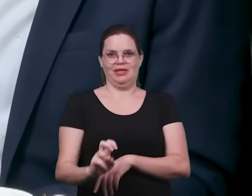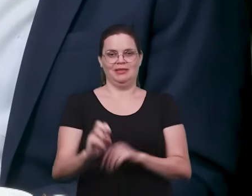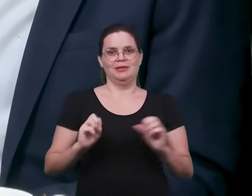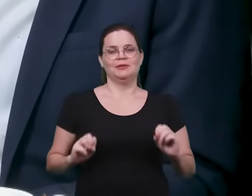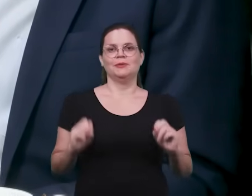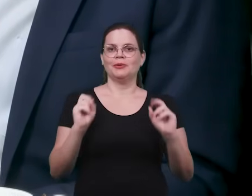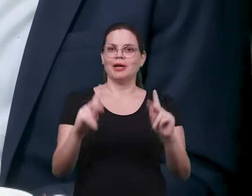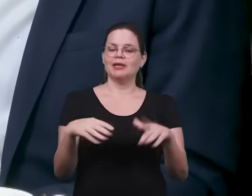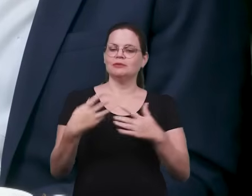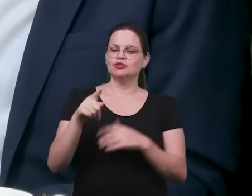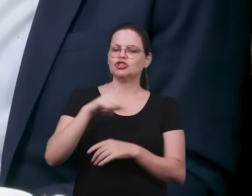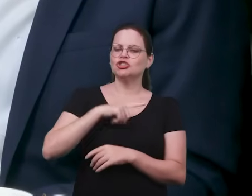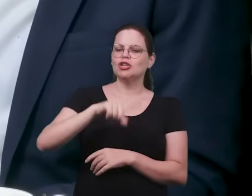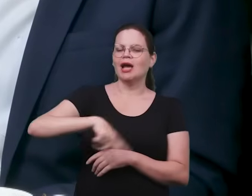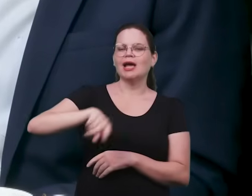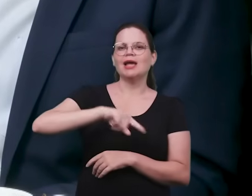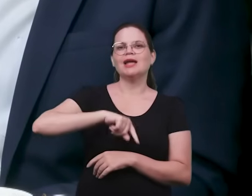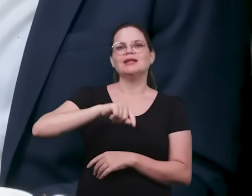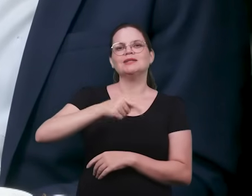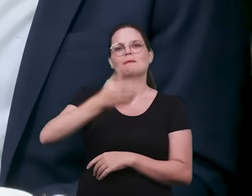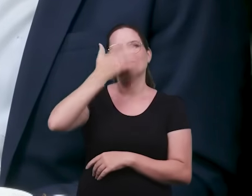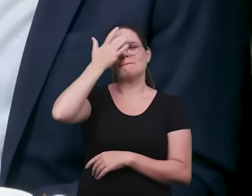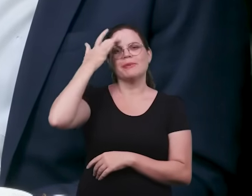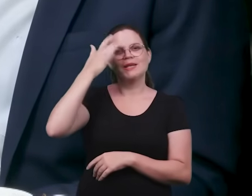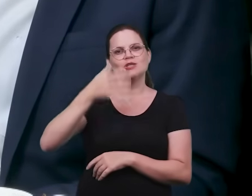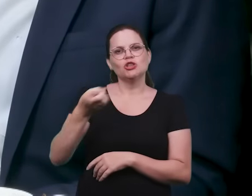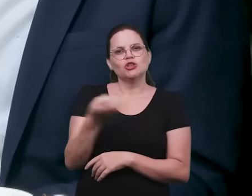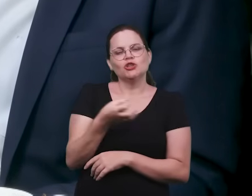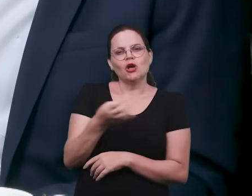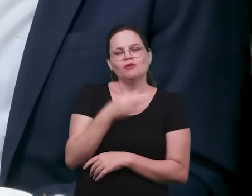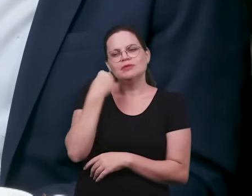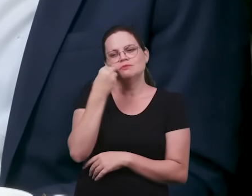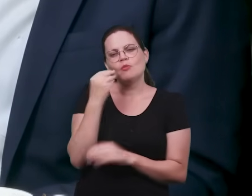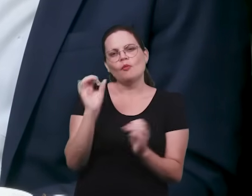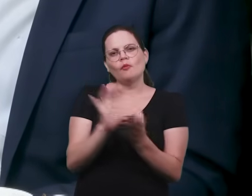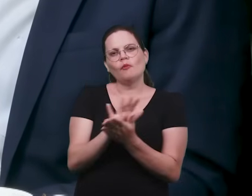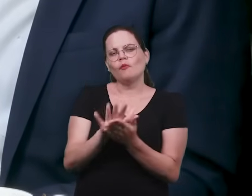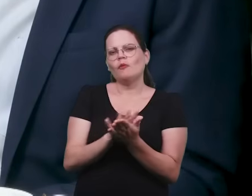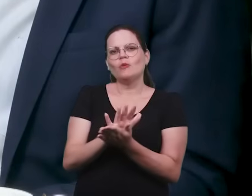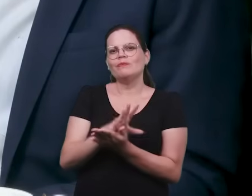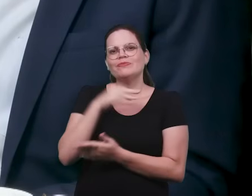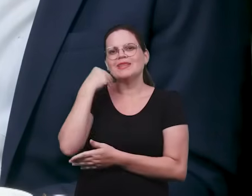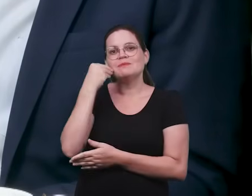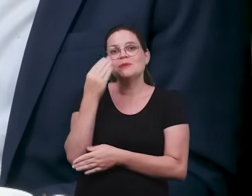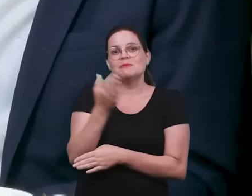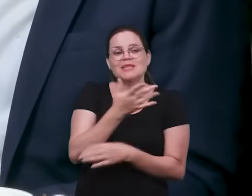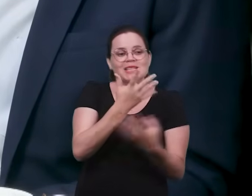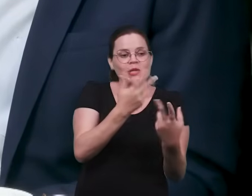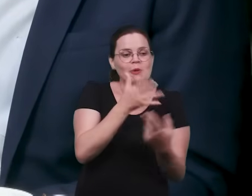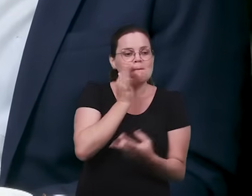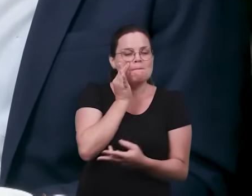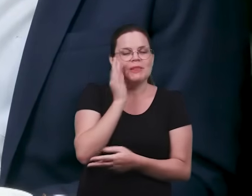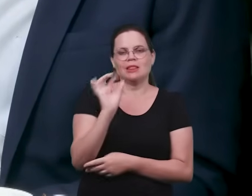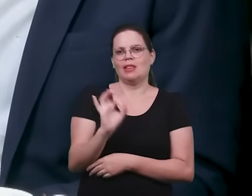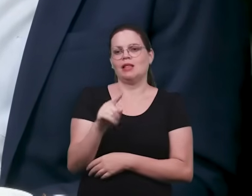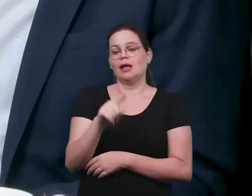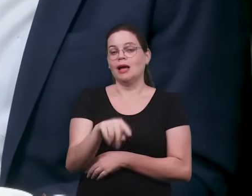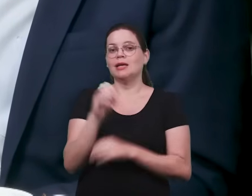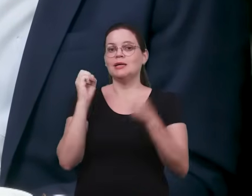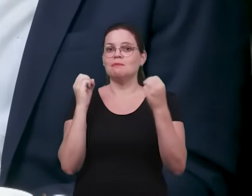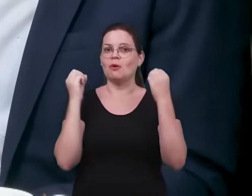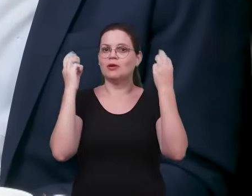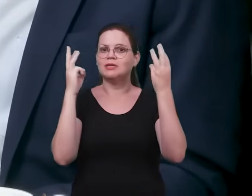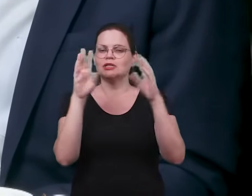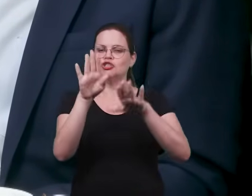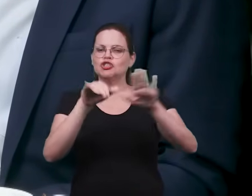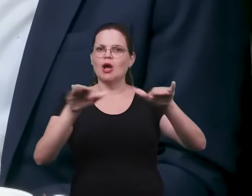outras. Tinha gente novinha ali que não tinha visto praticamente experiência nenhuma. Então Moisés vai falar para ele de quem é esse